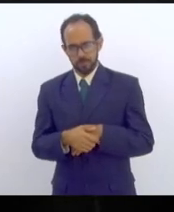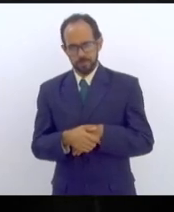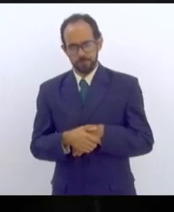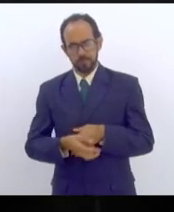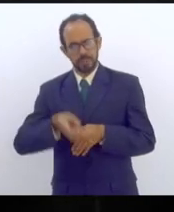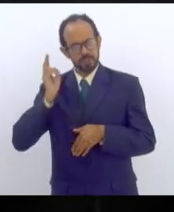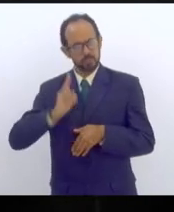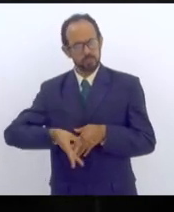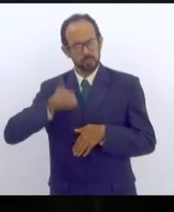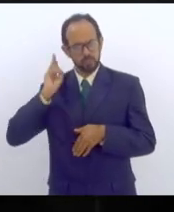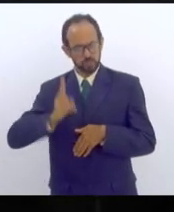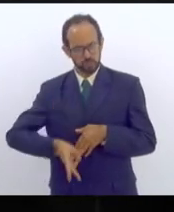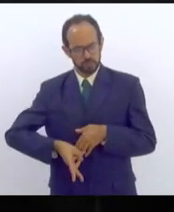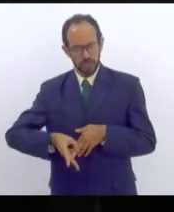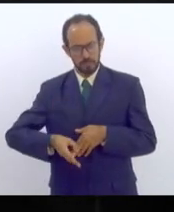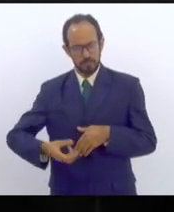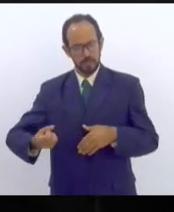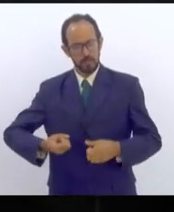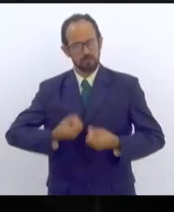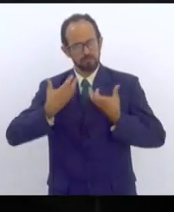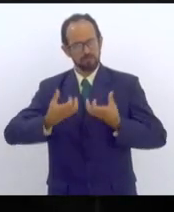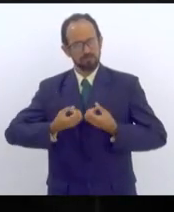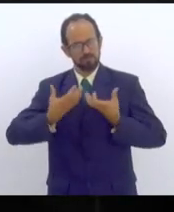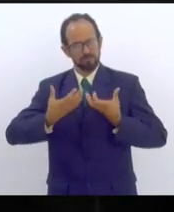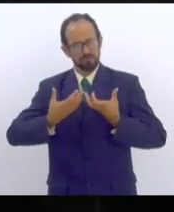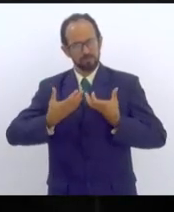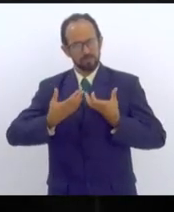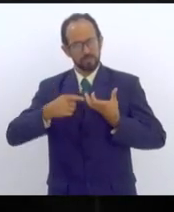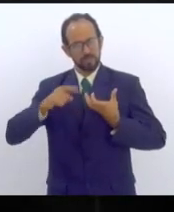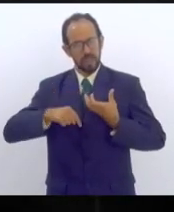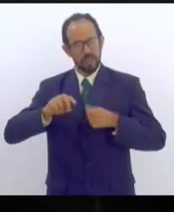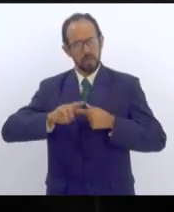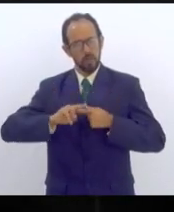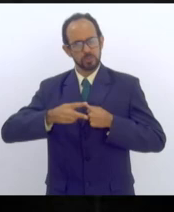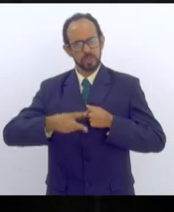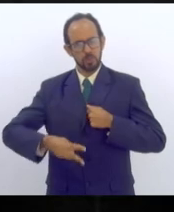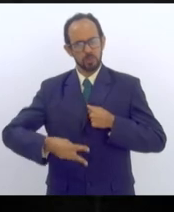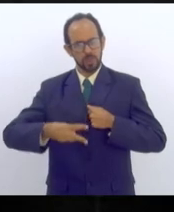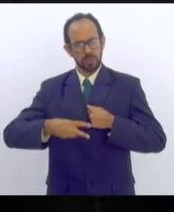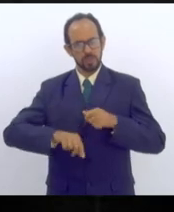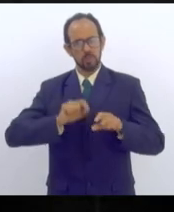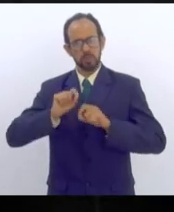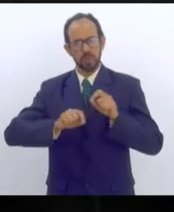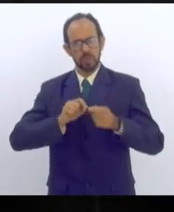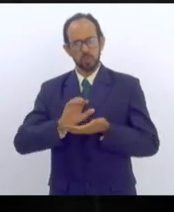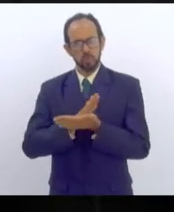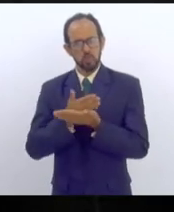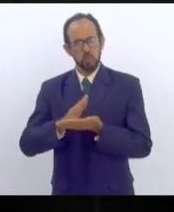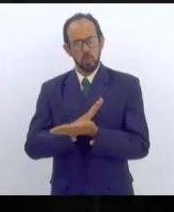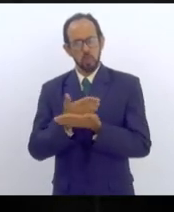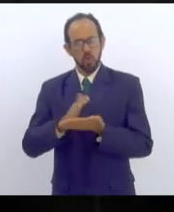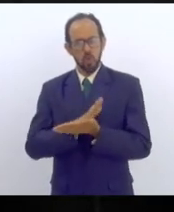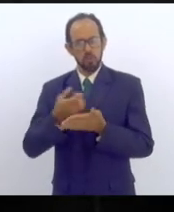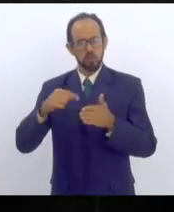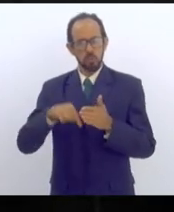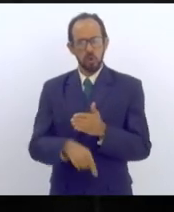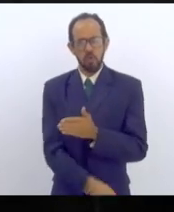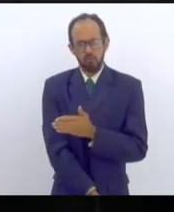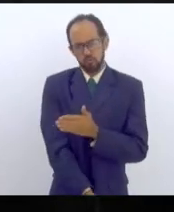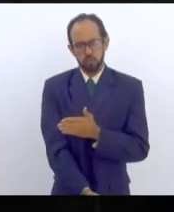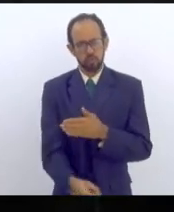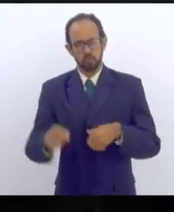sempre grande motivação, fruto de uma profunda indignação em relação aos